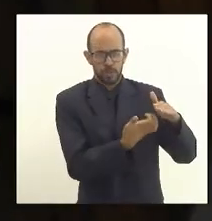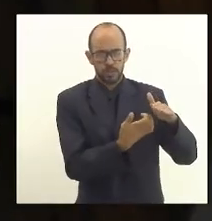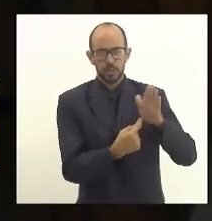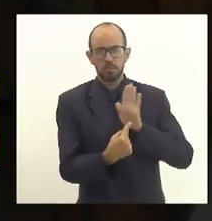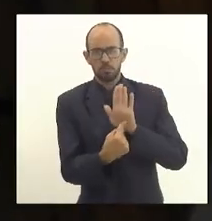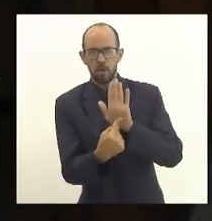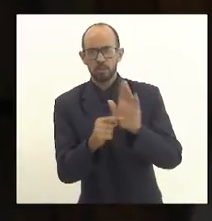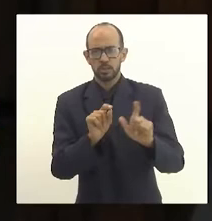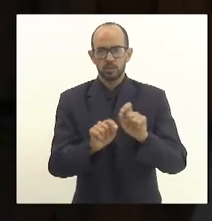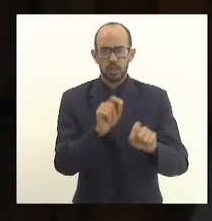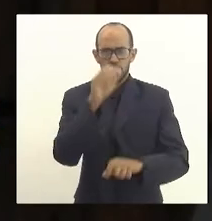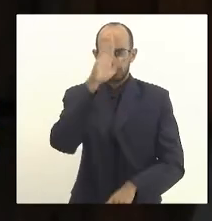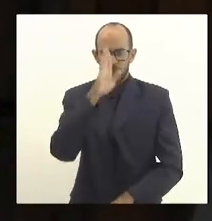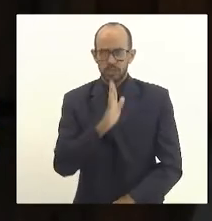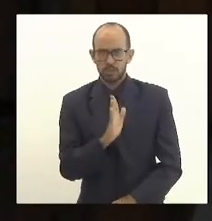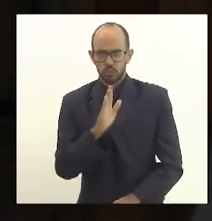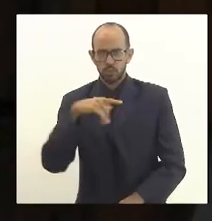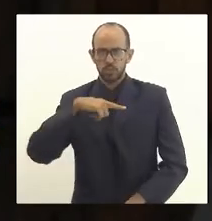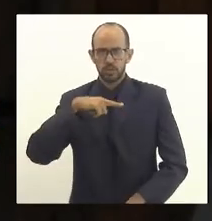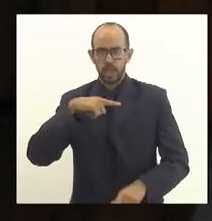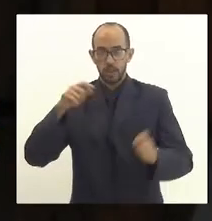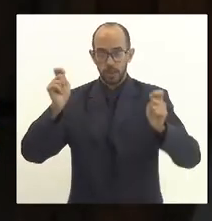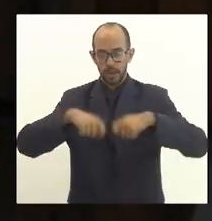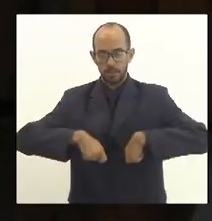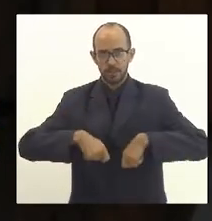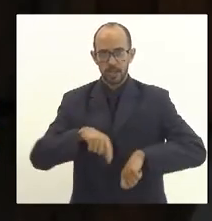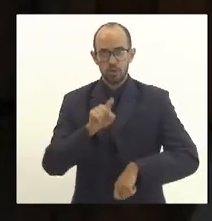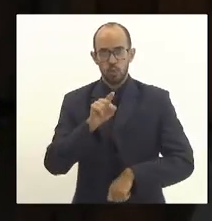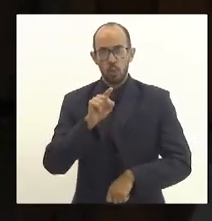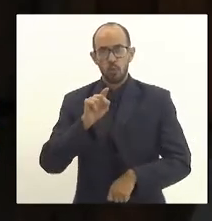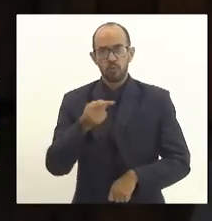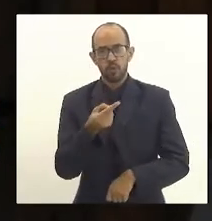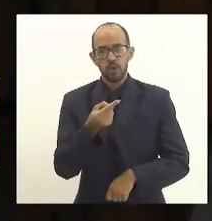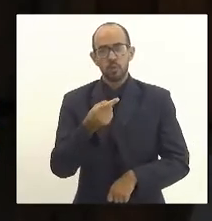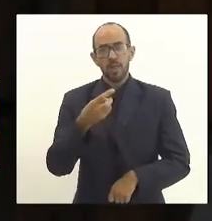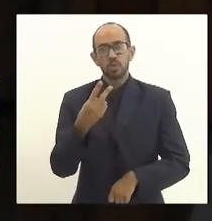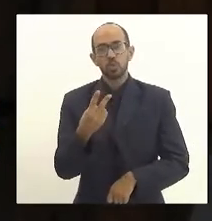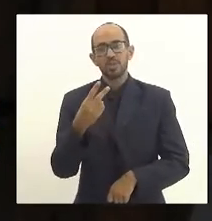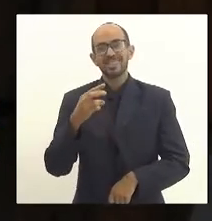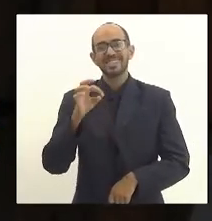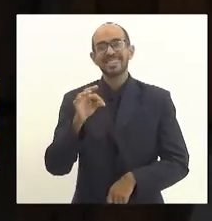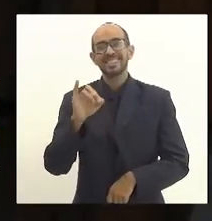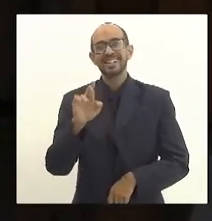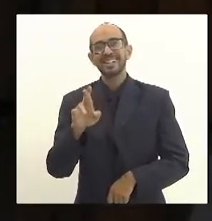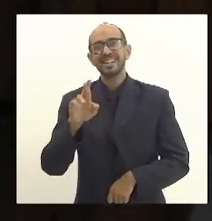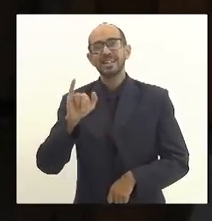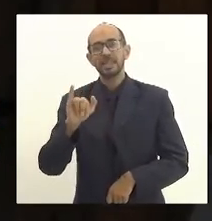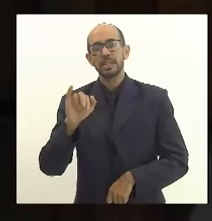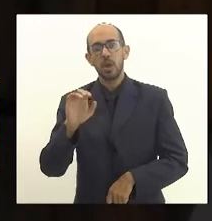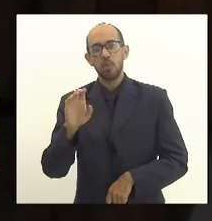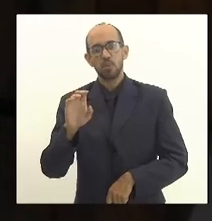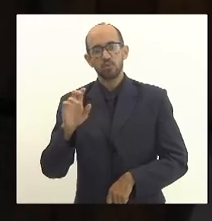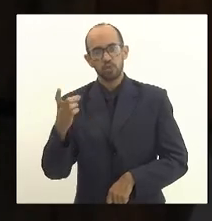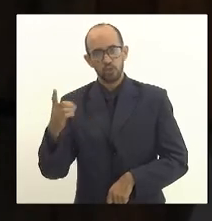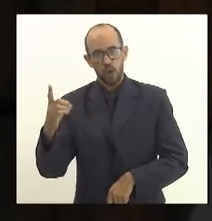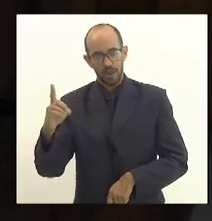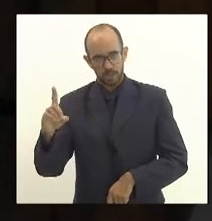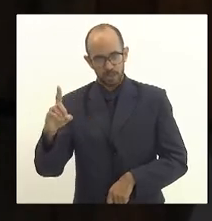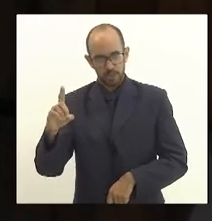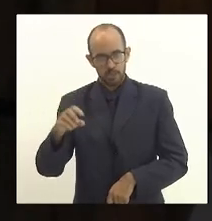que o Brasil tem um potencial de 1,2 trilhão de dólares somente com 5G